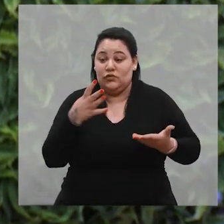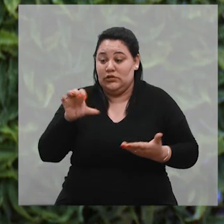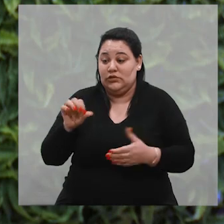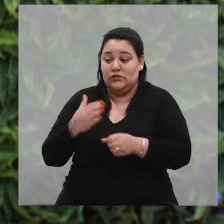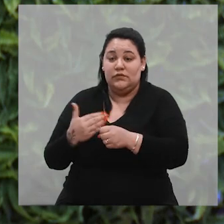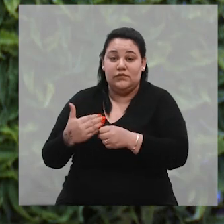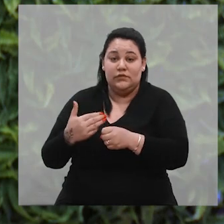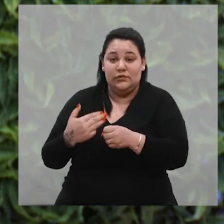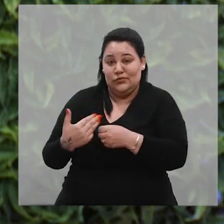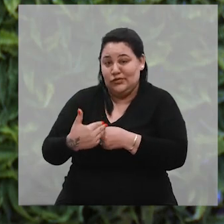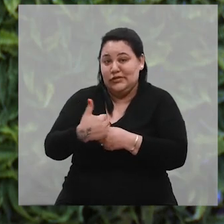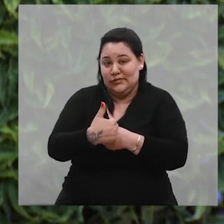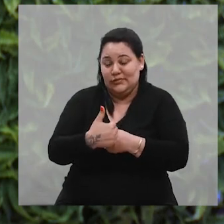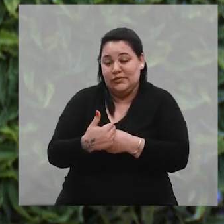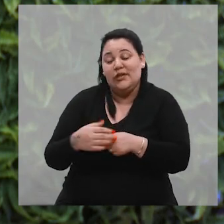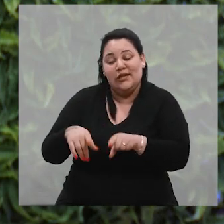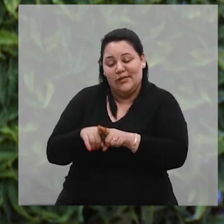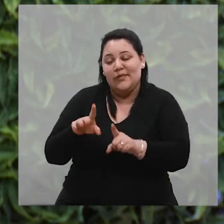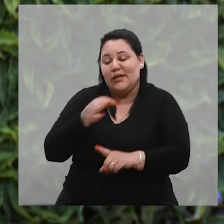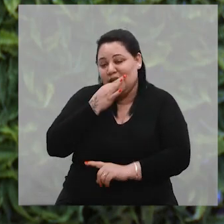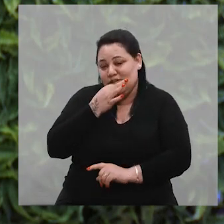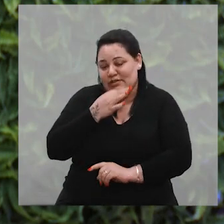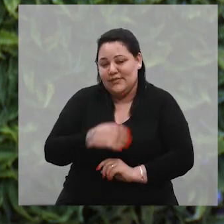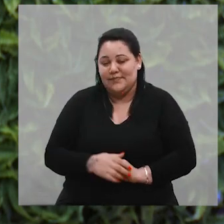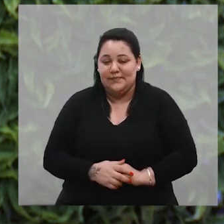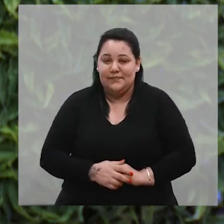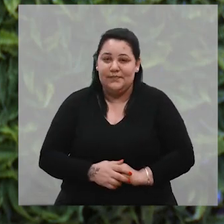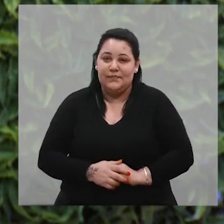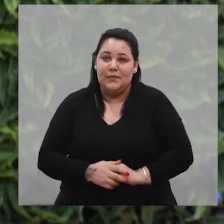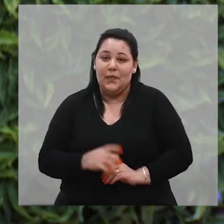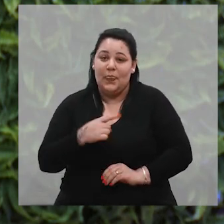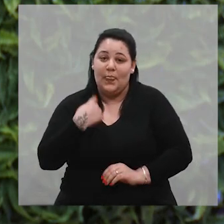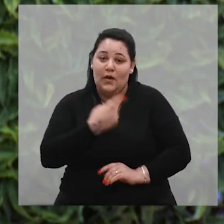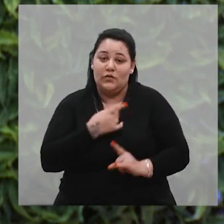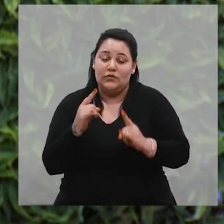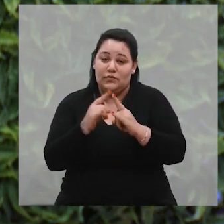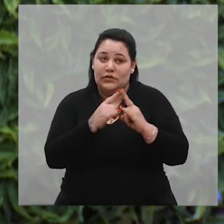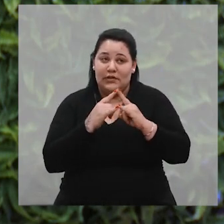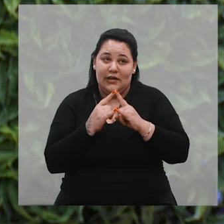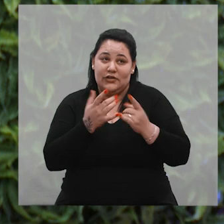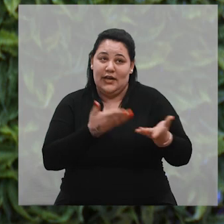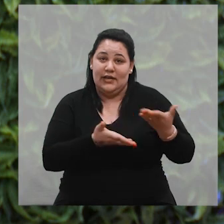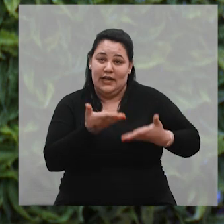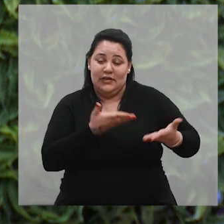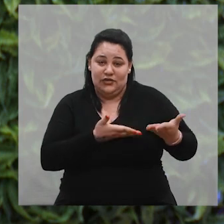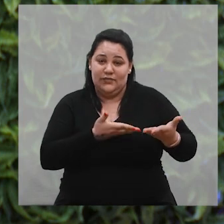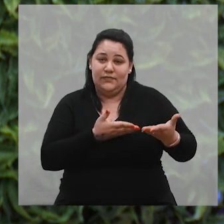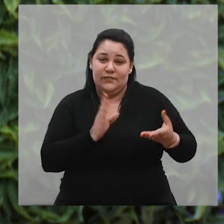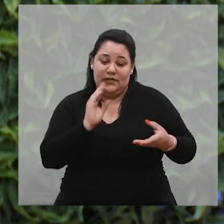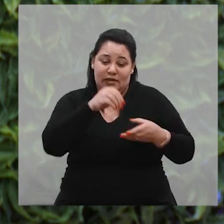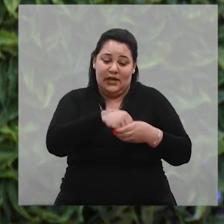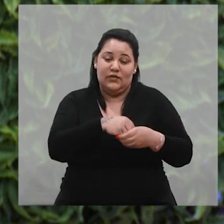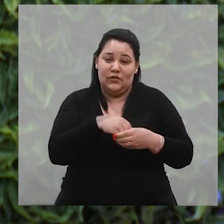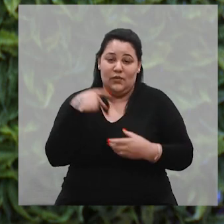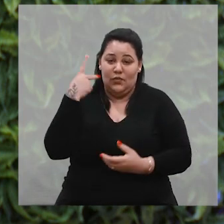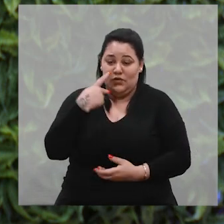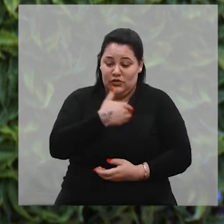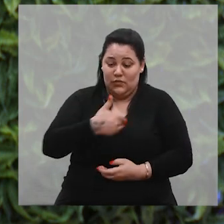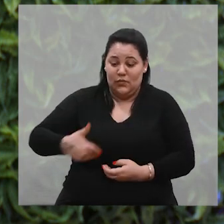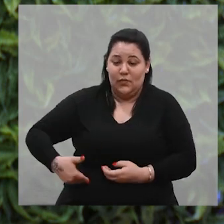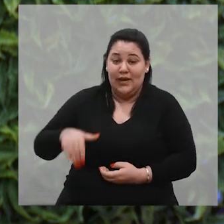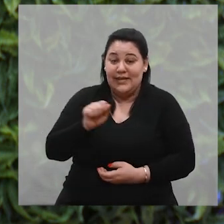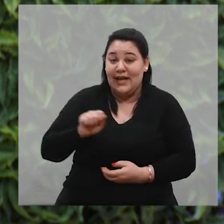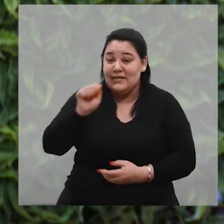49 municípios, né, dentro deles Caxias do Sul. Somos uma entidade que atende dentro da política pública